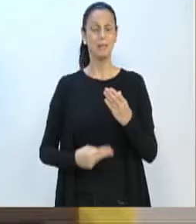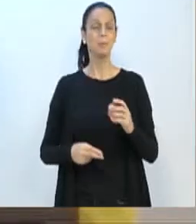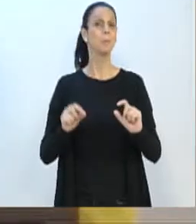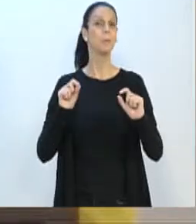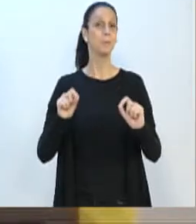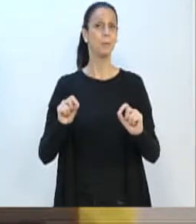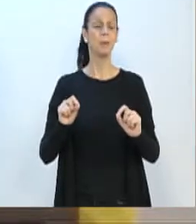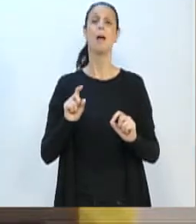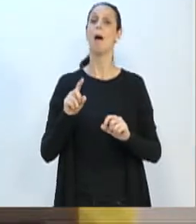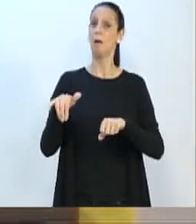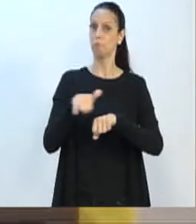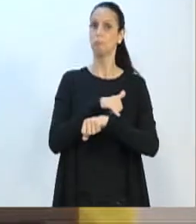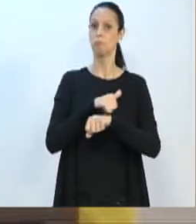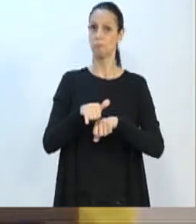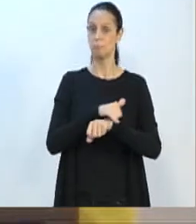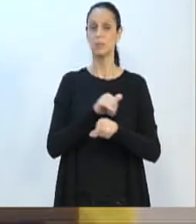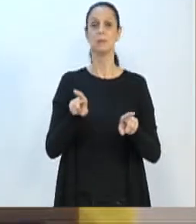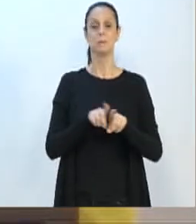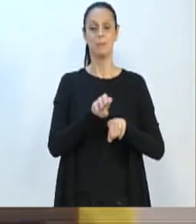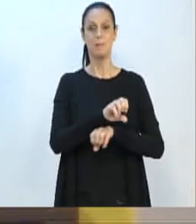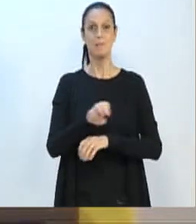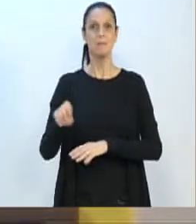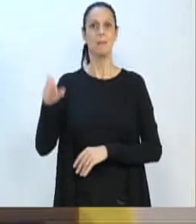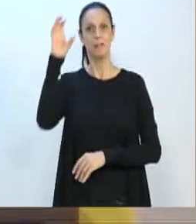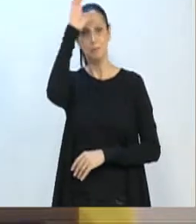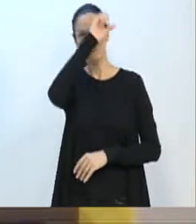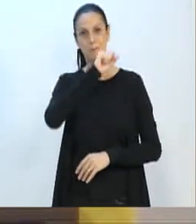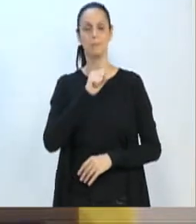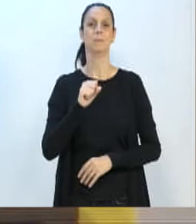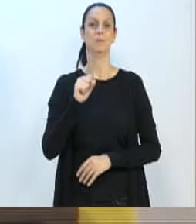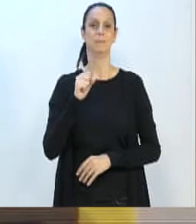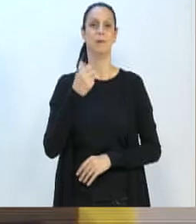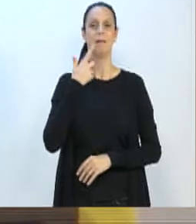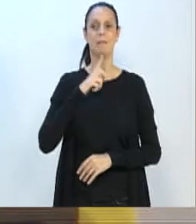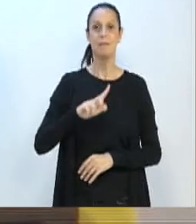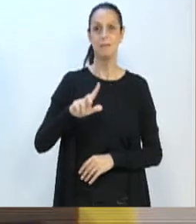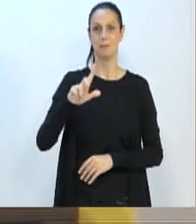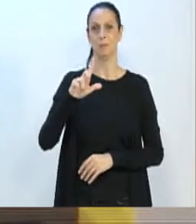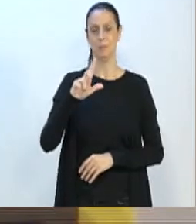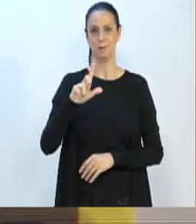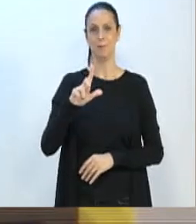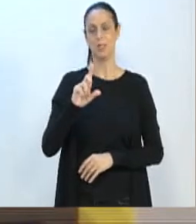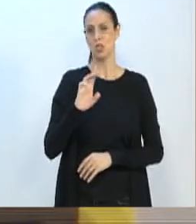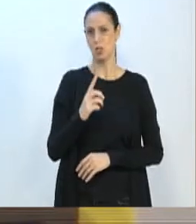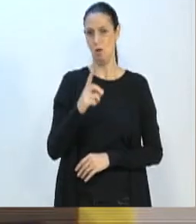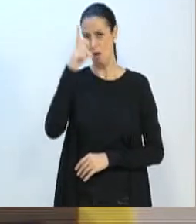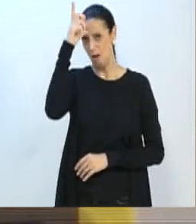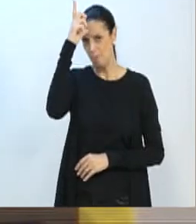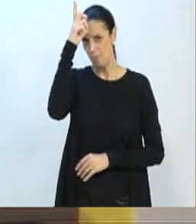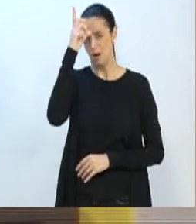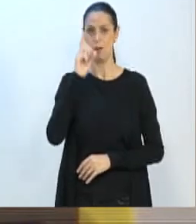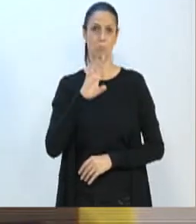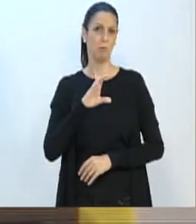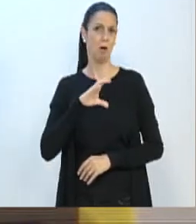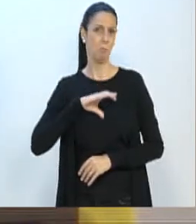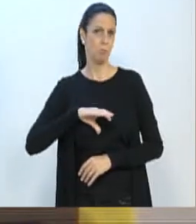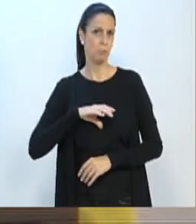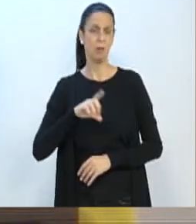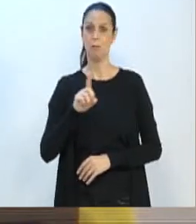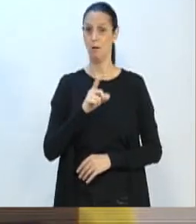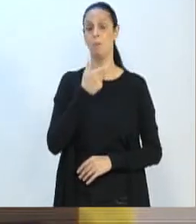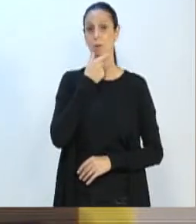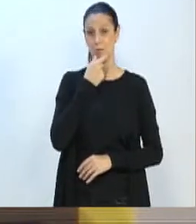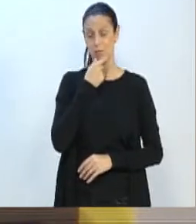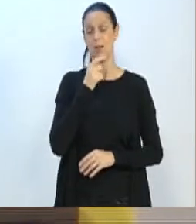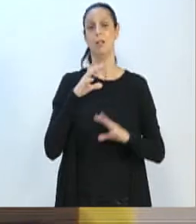também rudimentar, mas extremamente eficiente para essa finalidade, para a alfabetização em línguas, não só português, mas como inglês e alemão